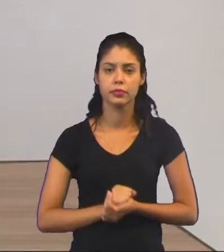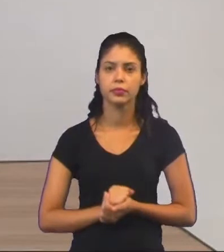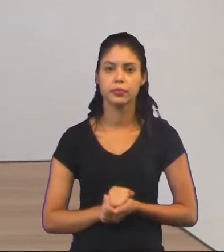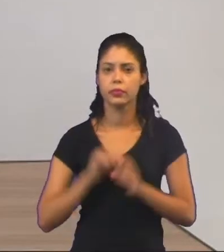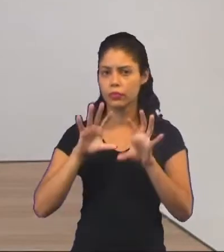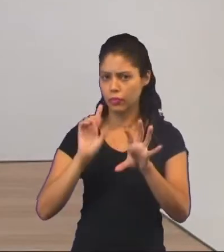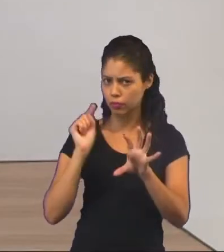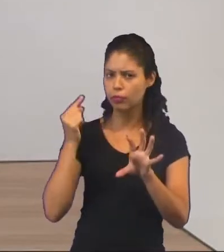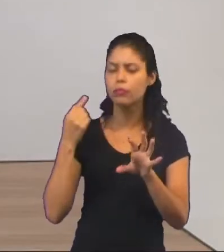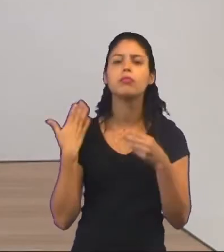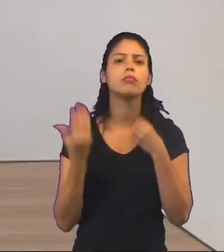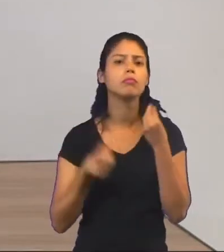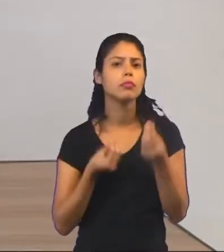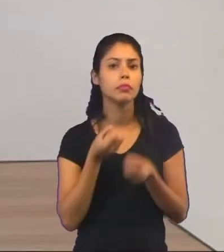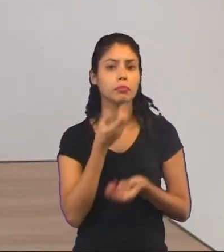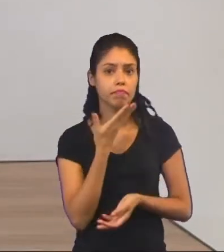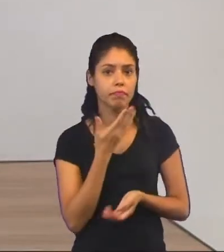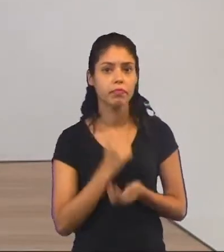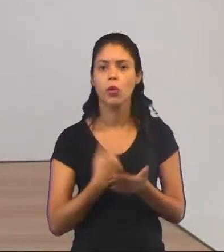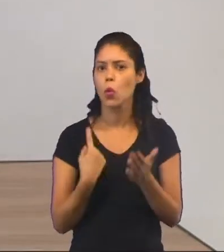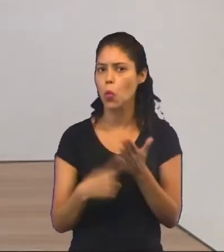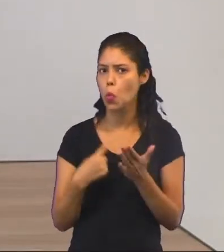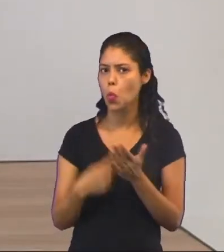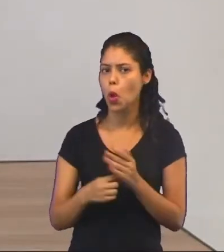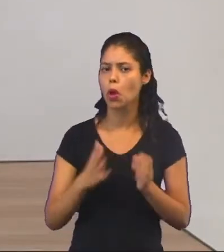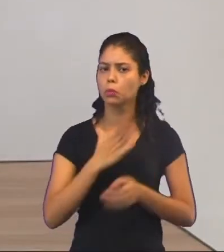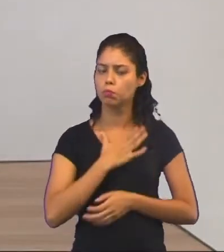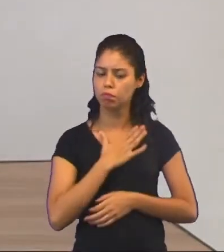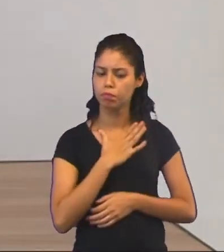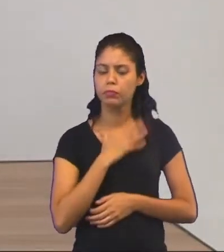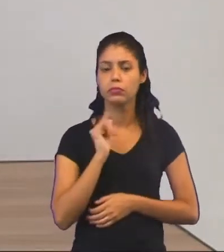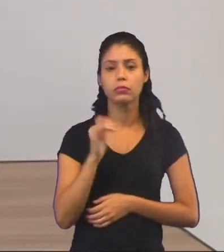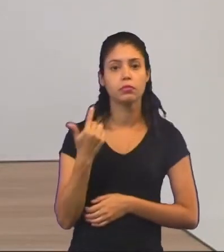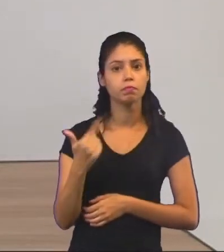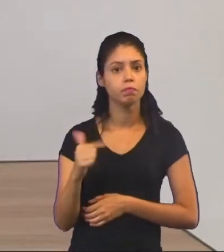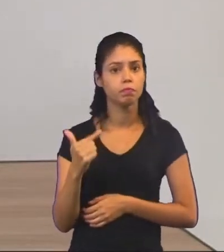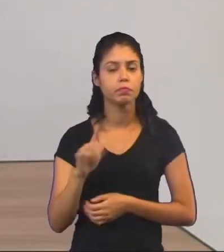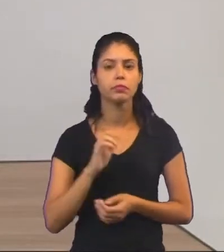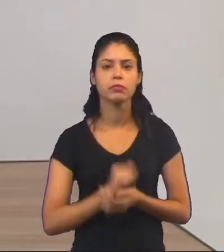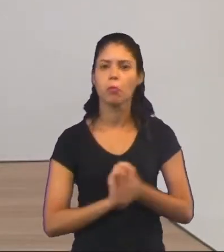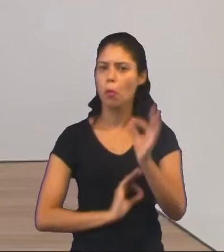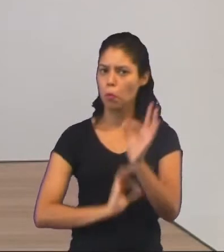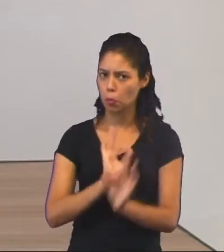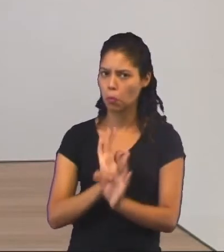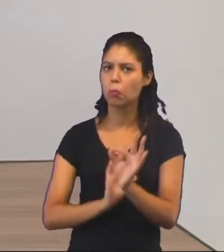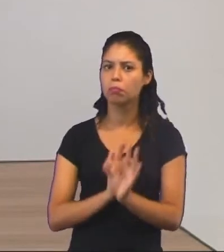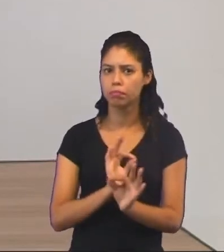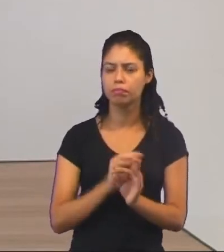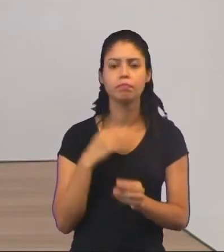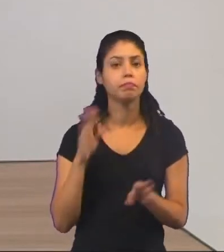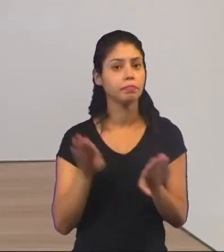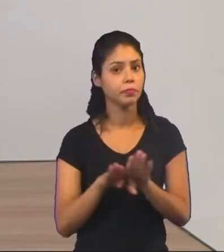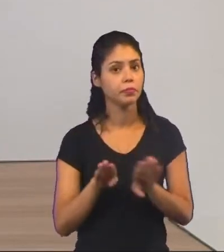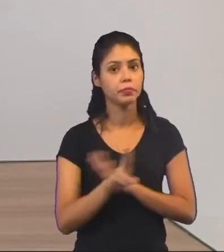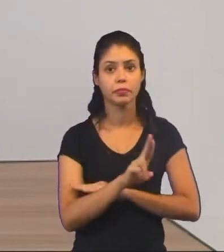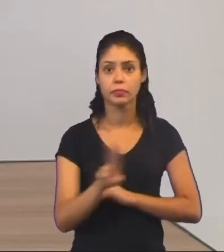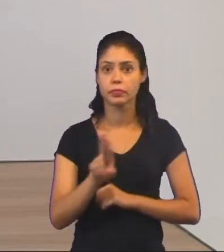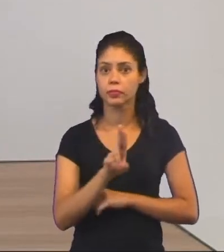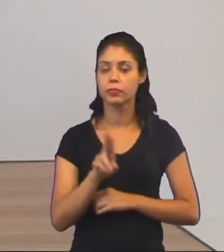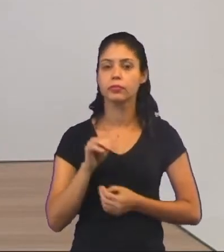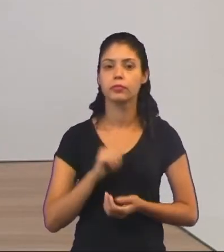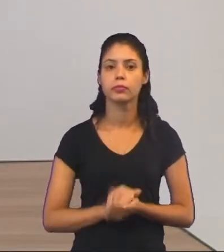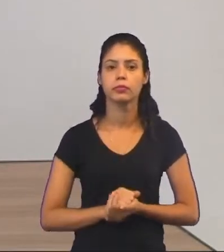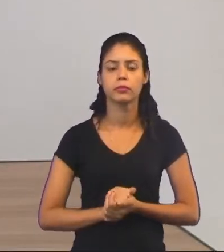necessário estar ali? Bom, vocês concordam comigo que se não houvesse o modo de preparo, ou também chamado modo